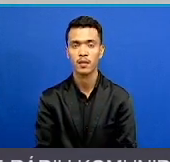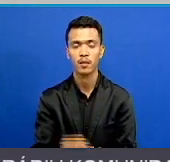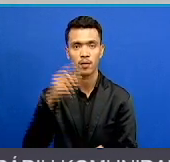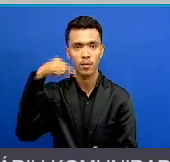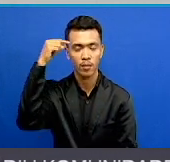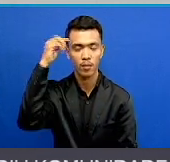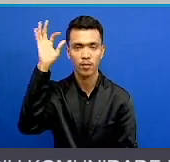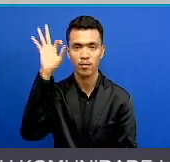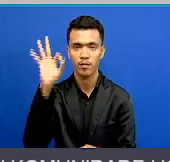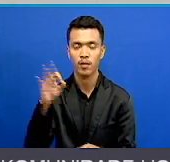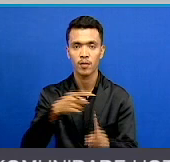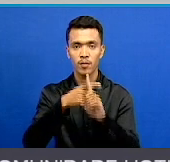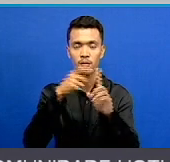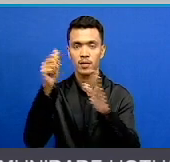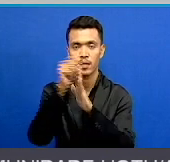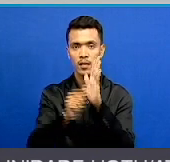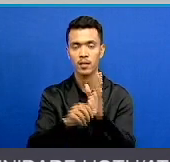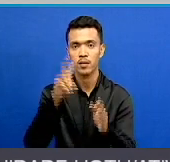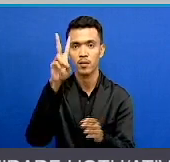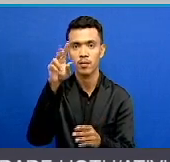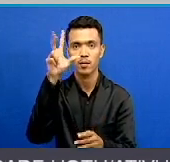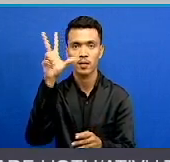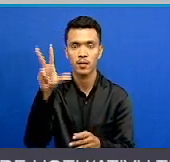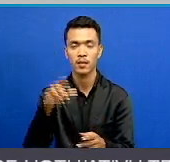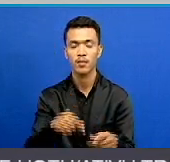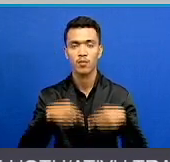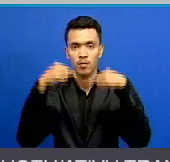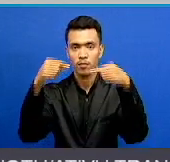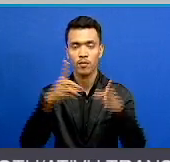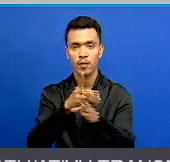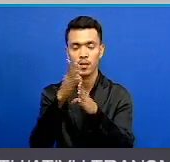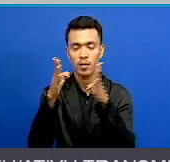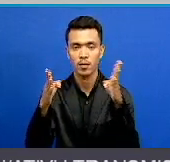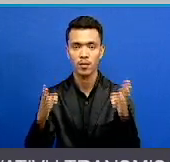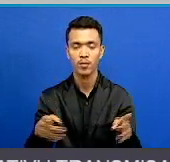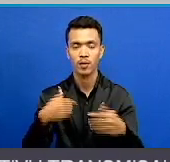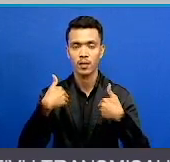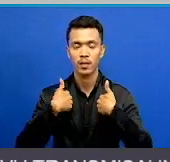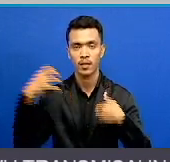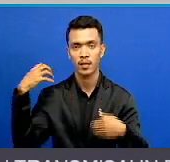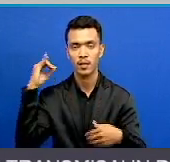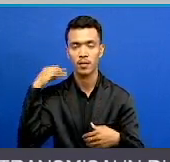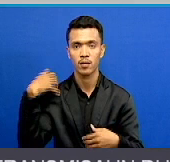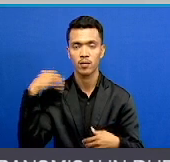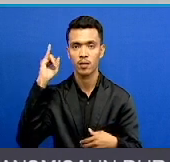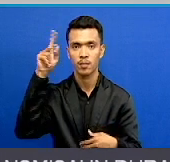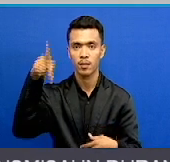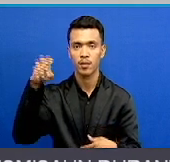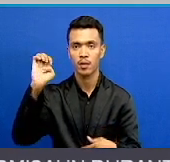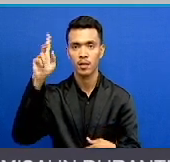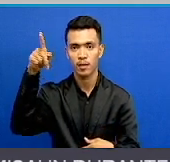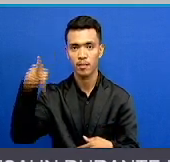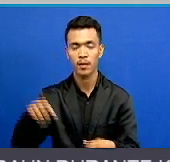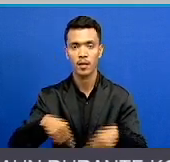governo constitucional. Husi artigo 2º no 3º. Autoriza dirigente máxima e instituto público no empresa pública.